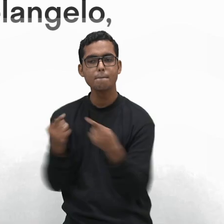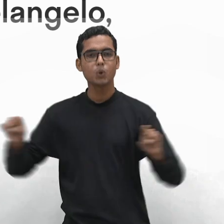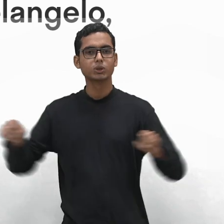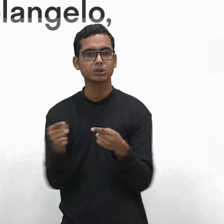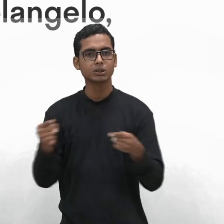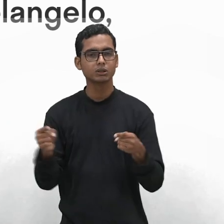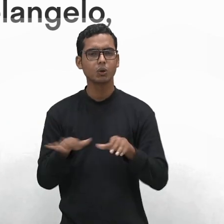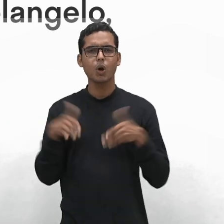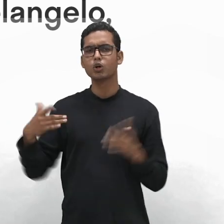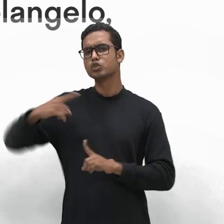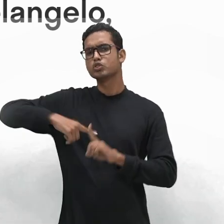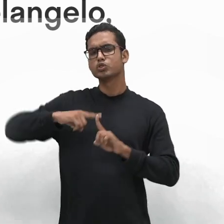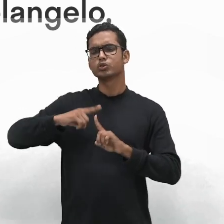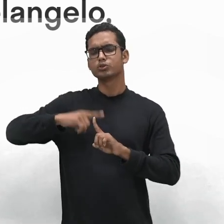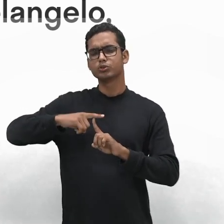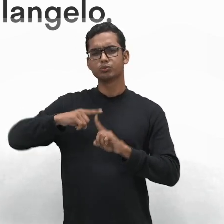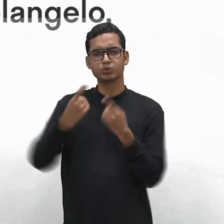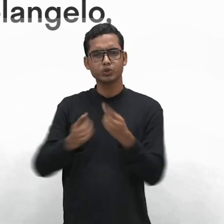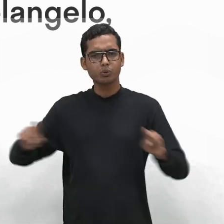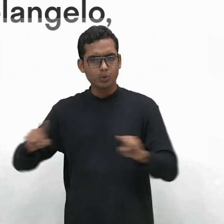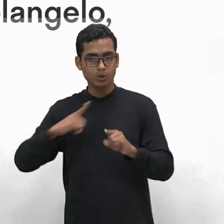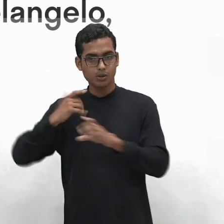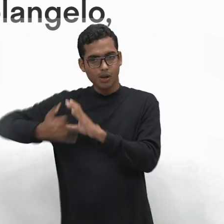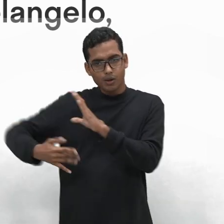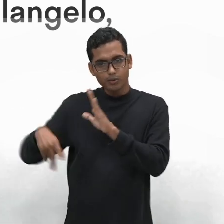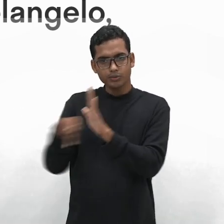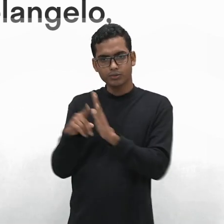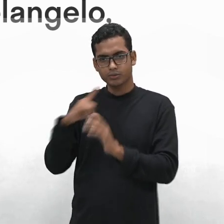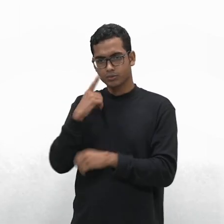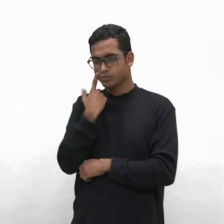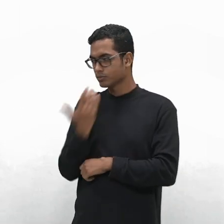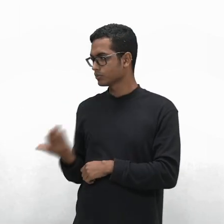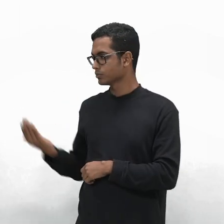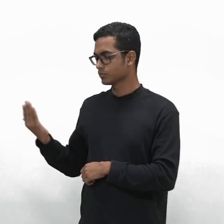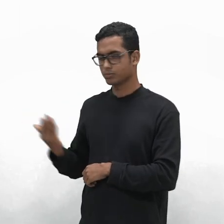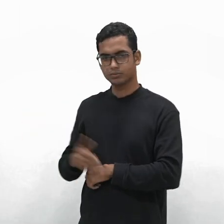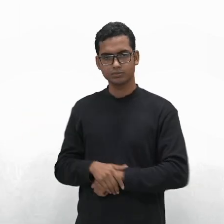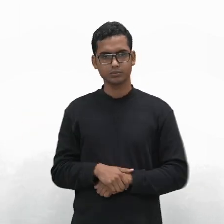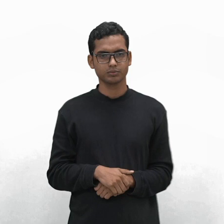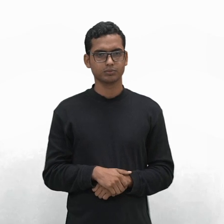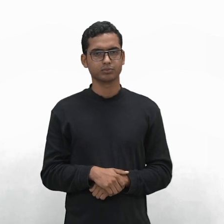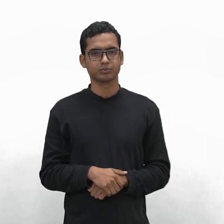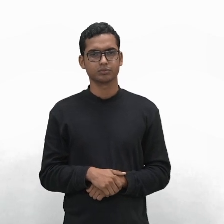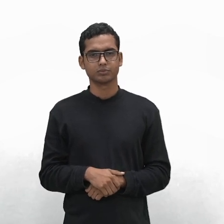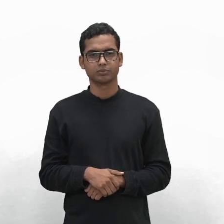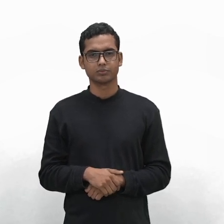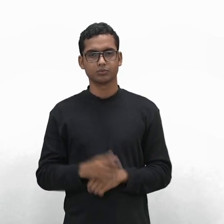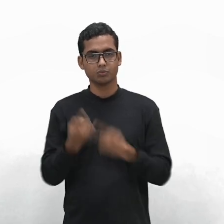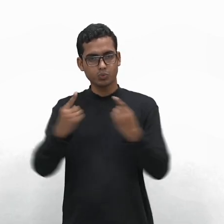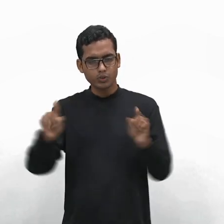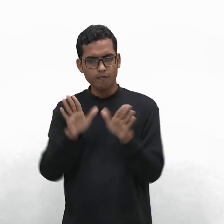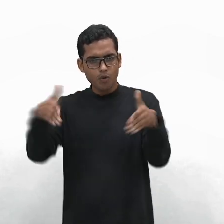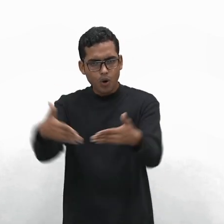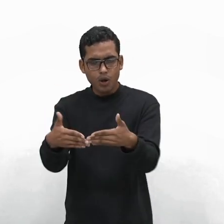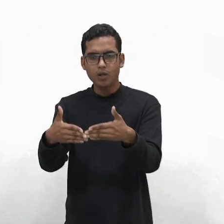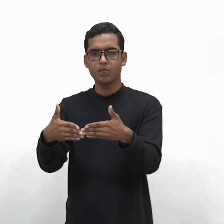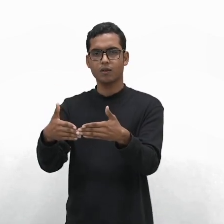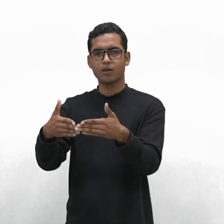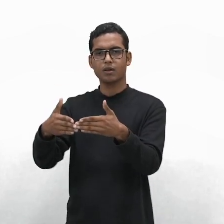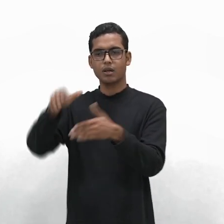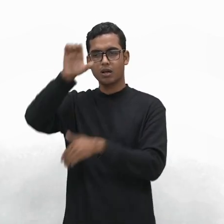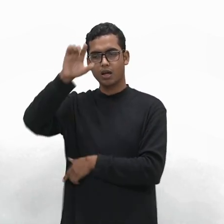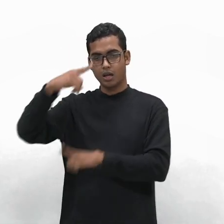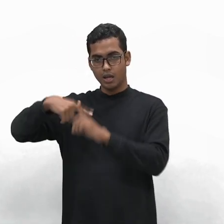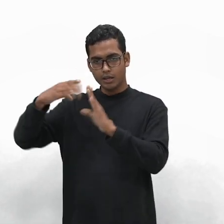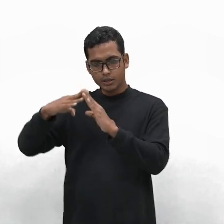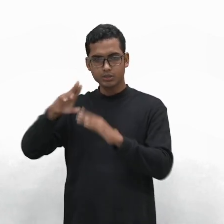era o estilo de música, essas características que tinham a música desse período? Música vocal, música sacra,